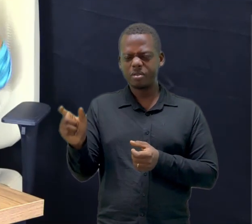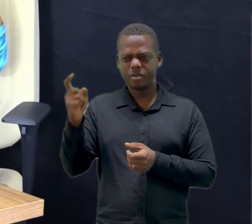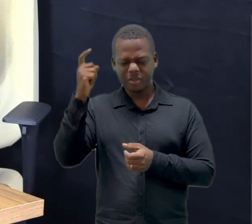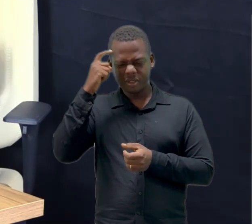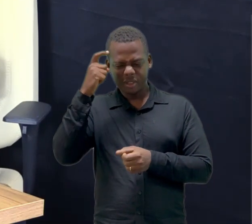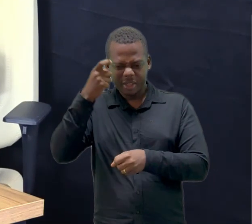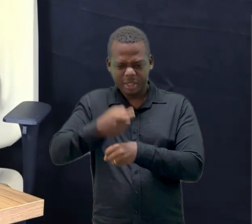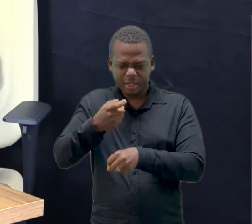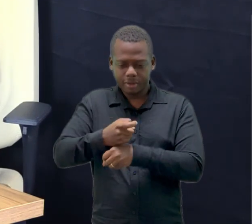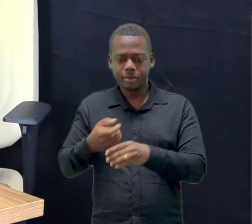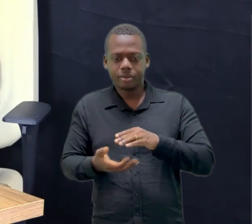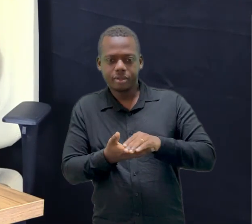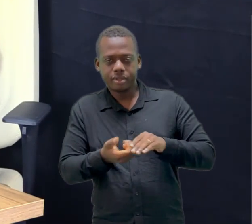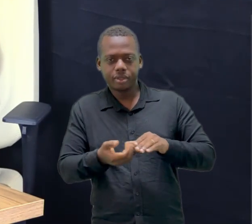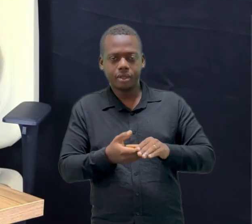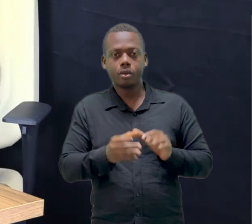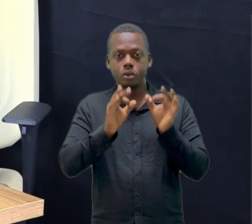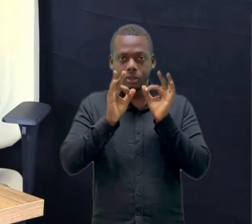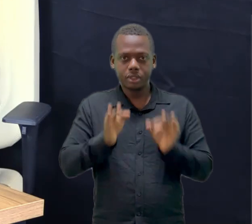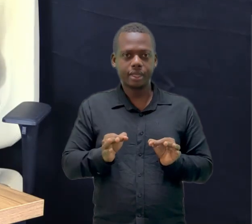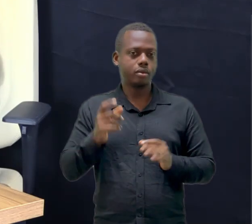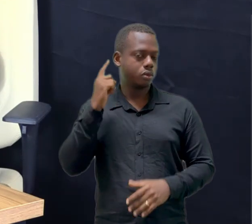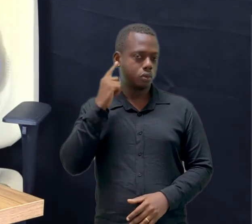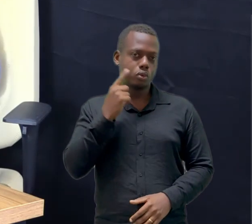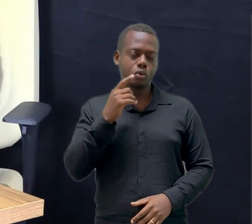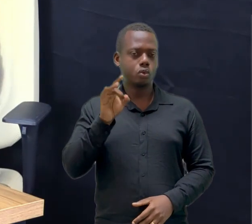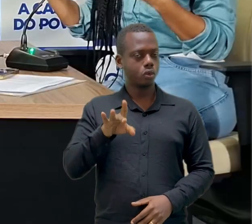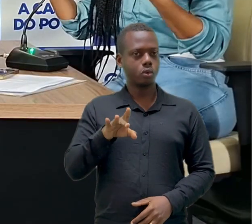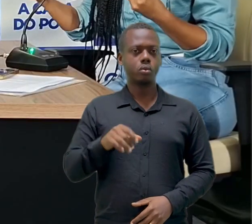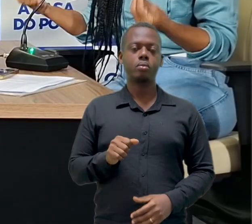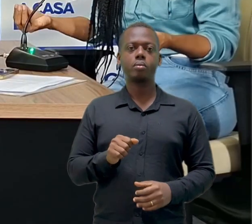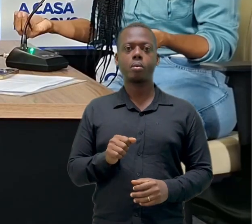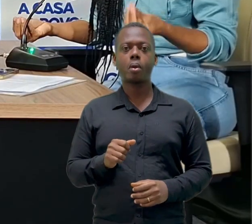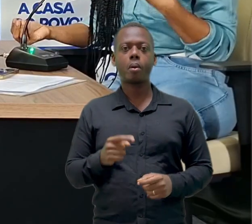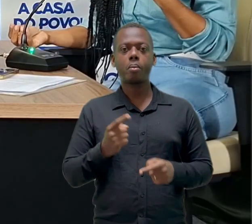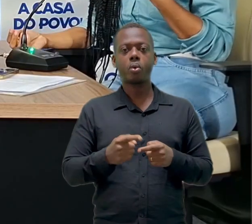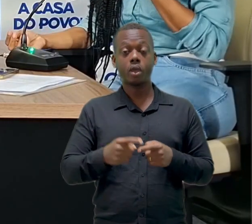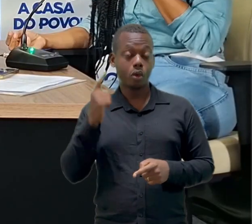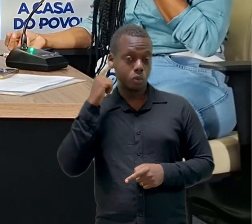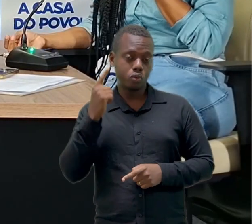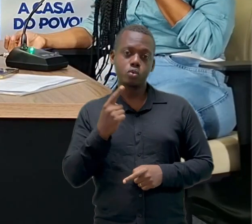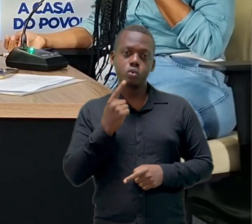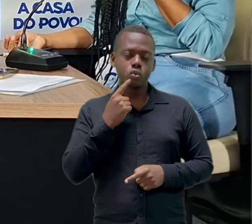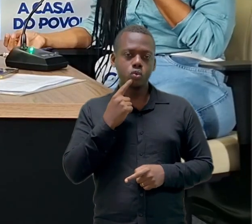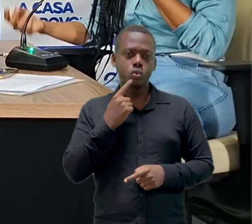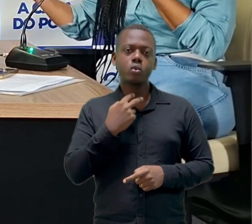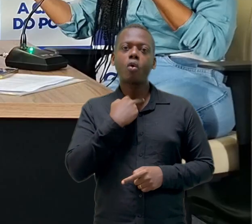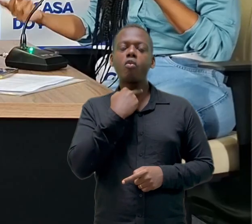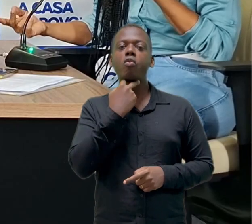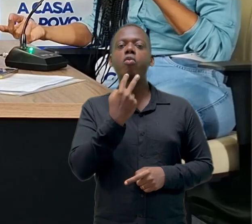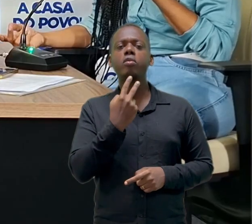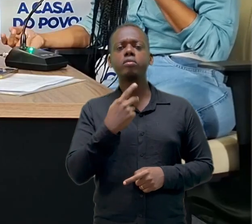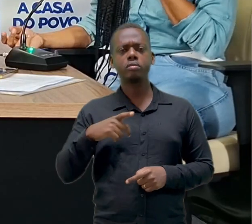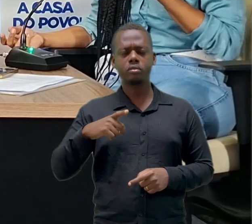ignorância. Dessa ignorância. Então, o termo é surdo e não surdo-mudo, porque o surdo, ele tem som. Ele tem